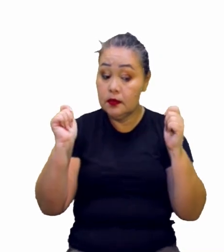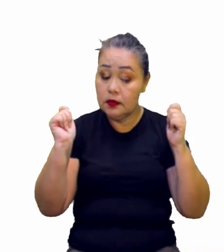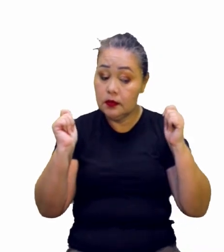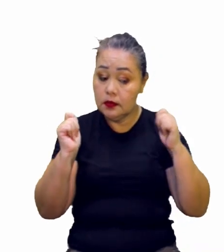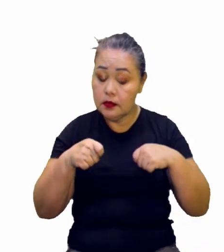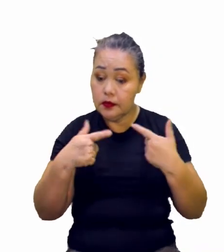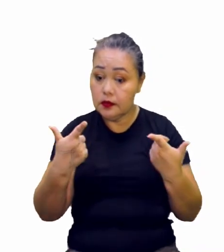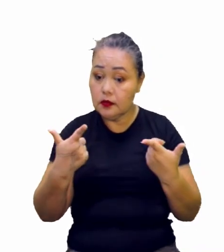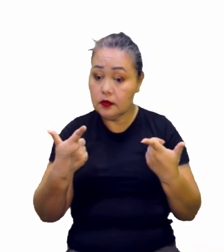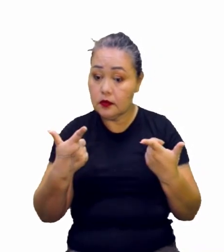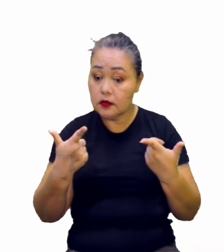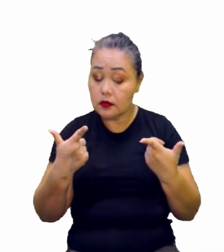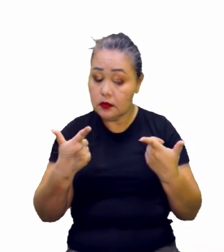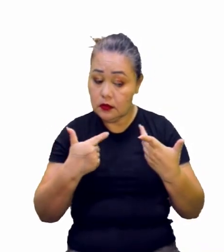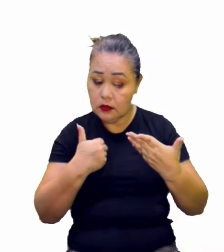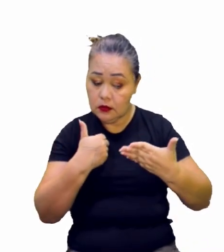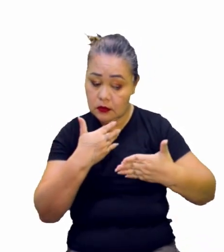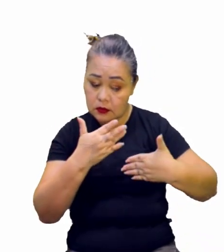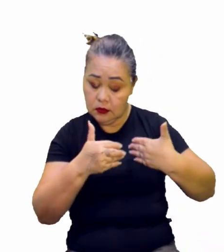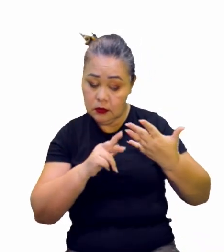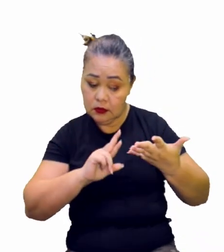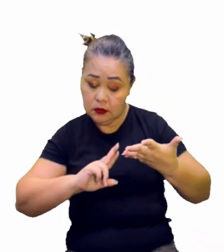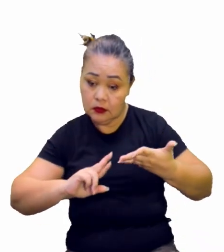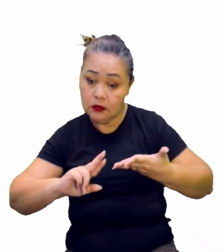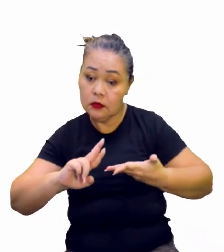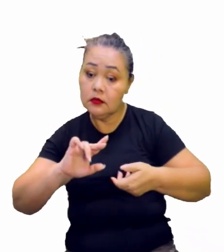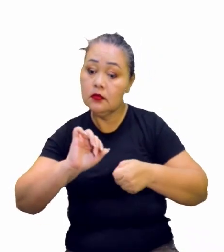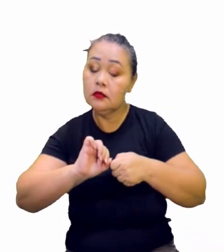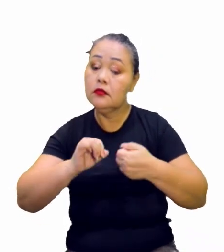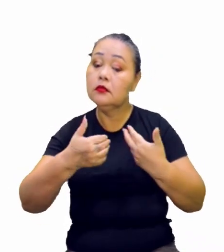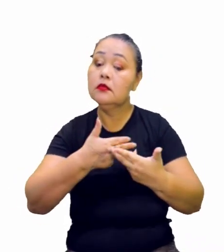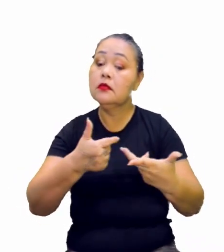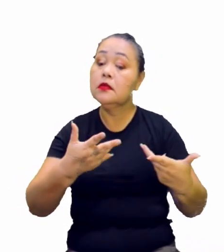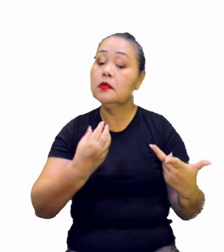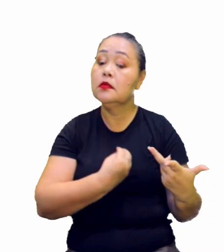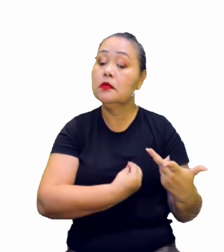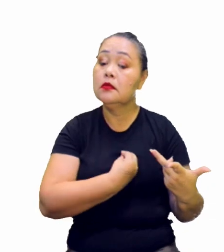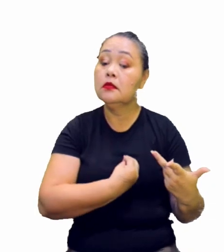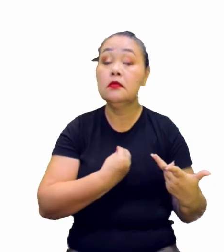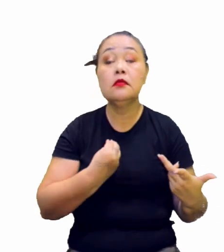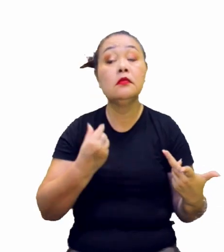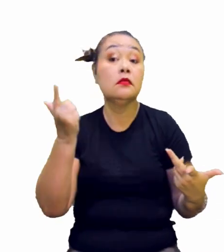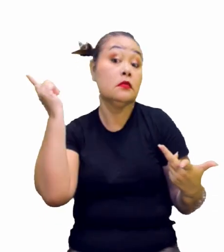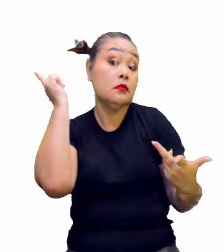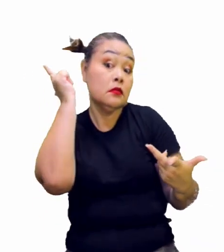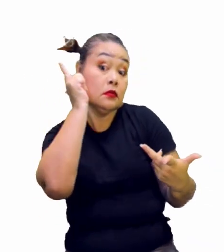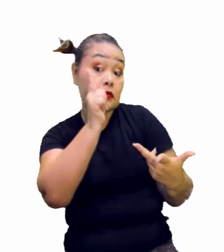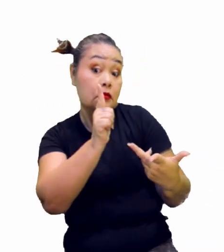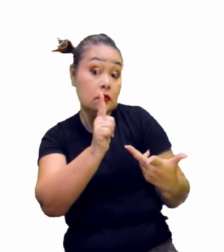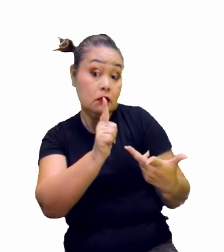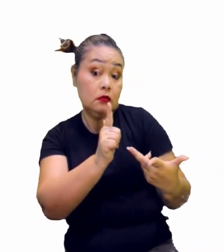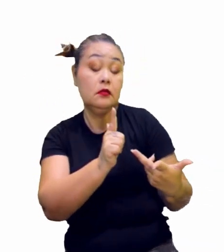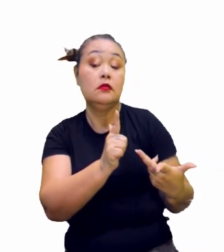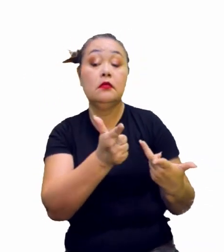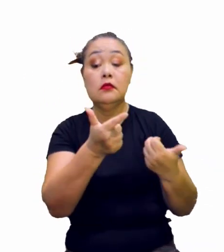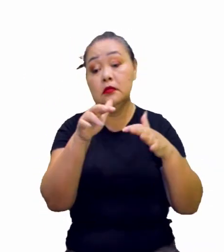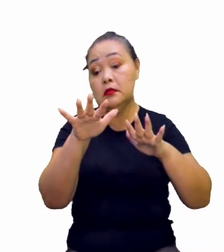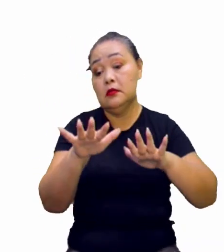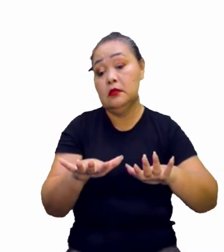viabilidade da biodiversidade, de conseguir manter